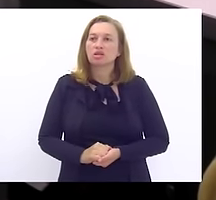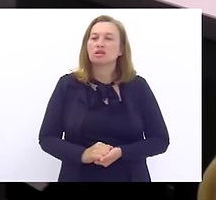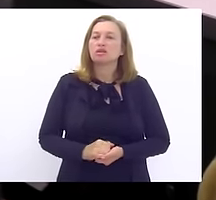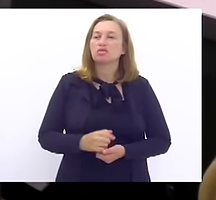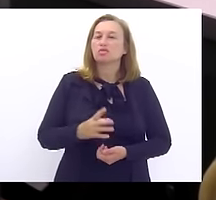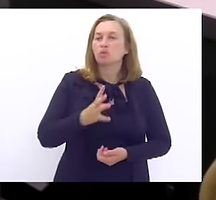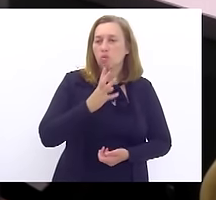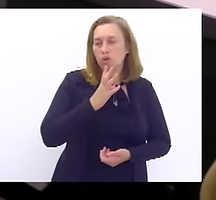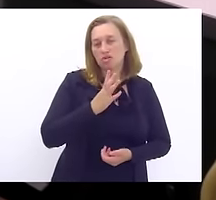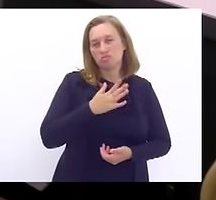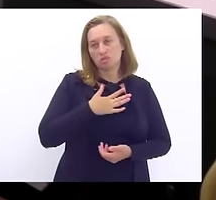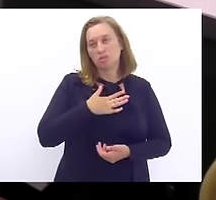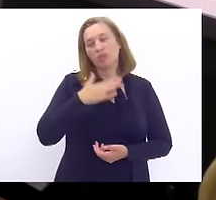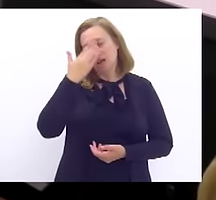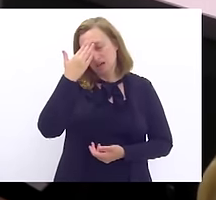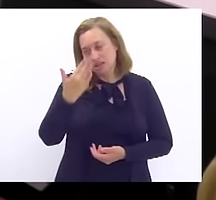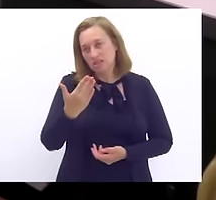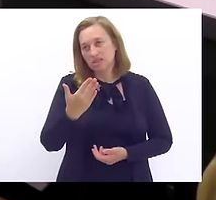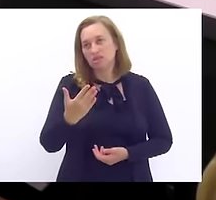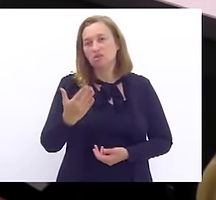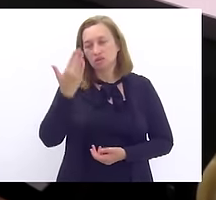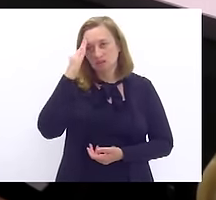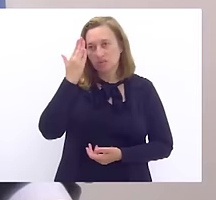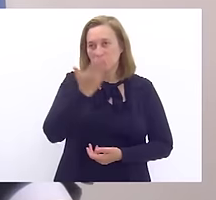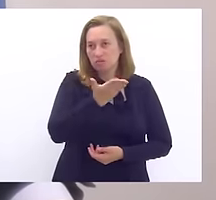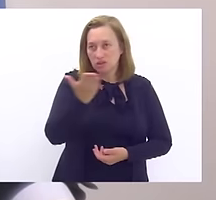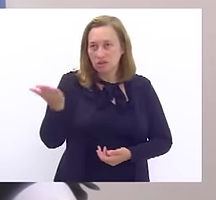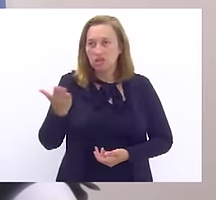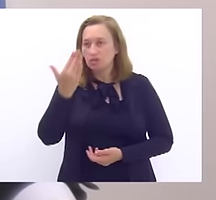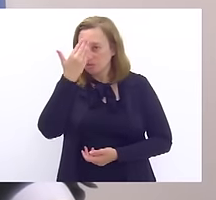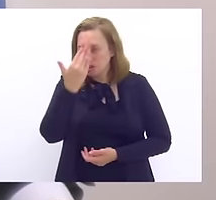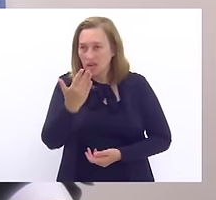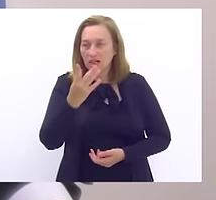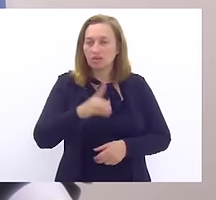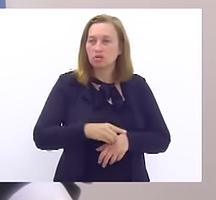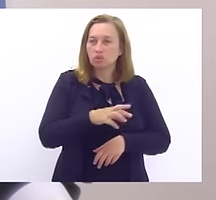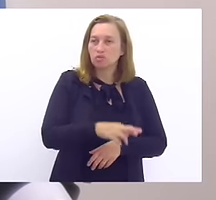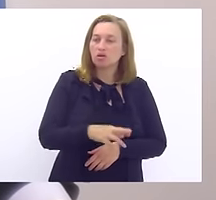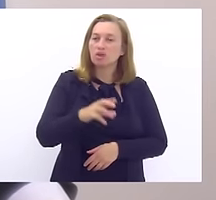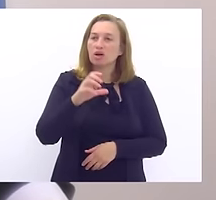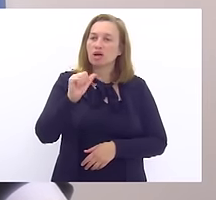os meus conhecimentos eu gostaria mais uma vez agradecer a compreensão de todos Obrigado obrigado